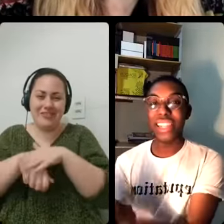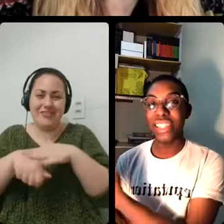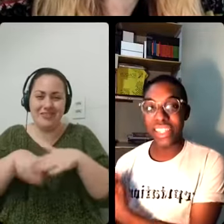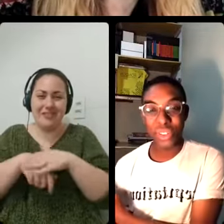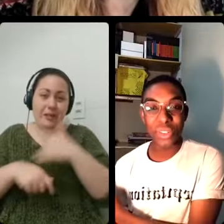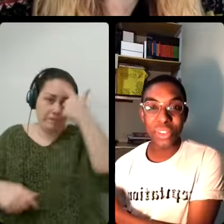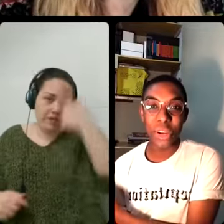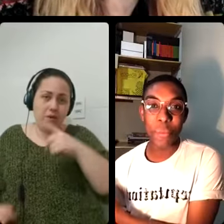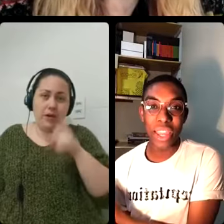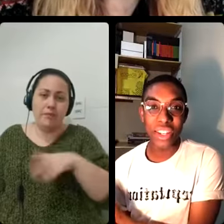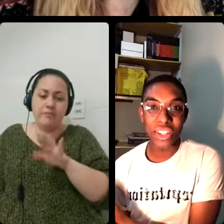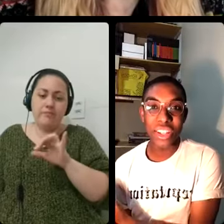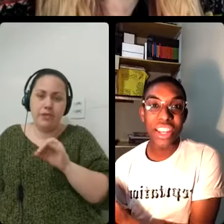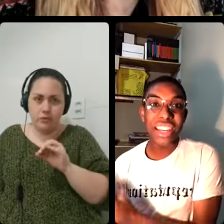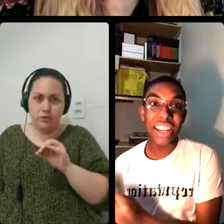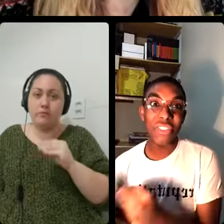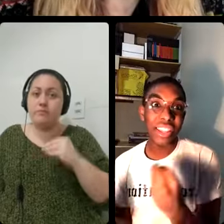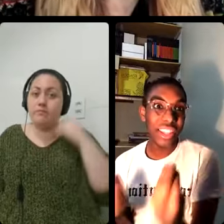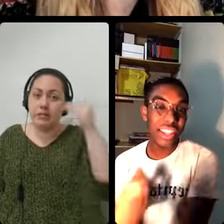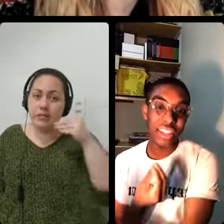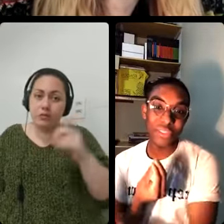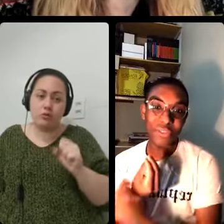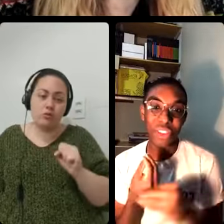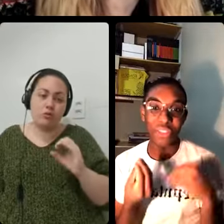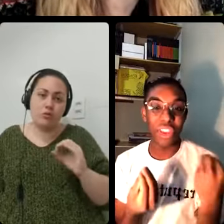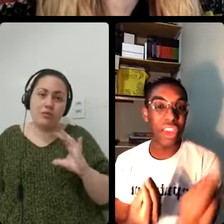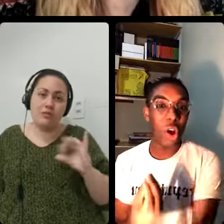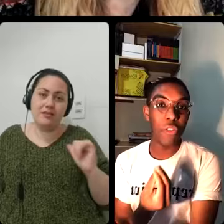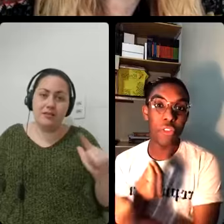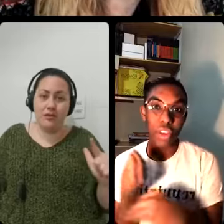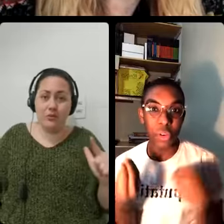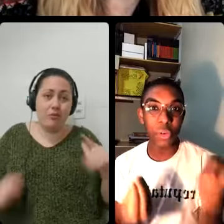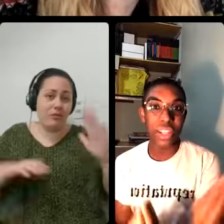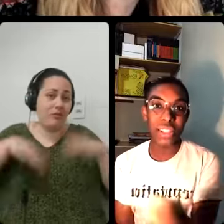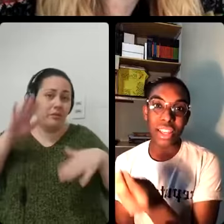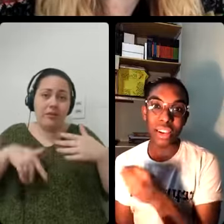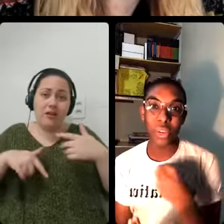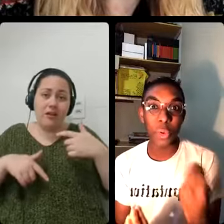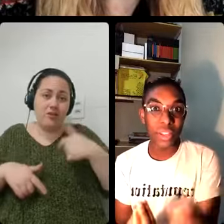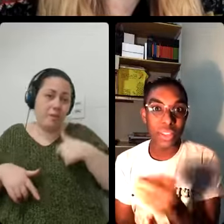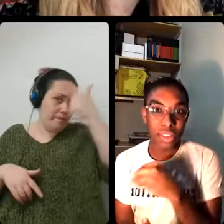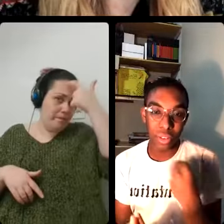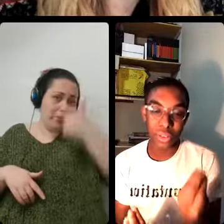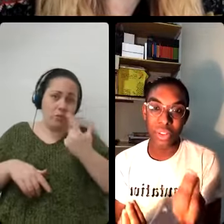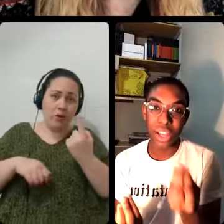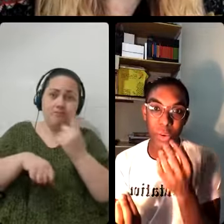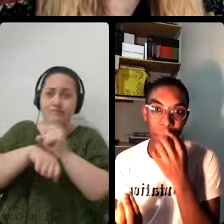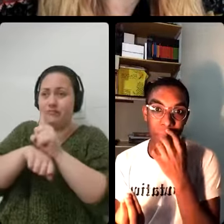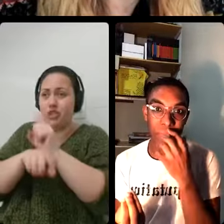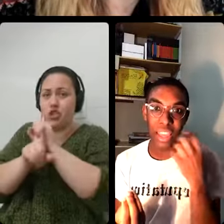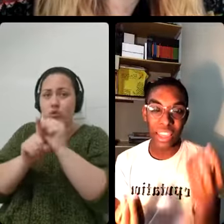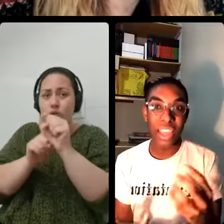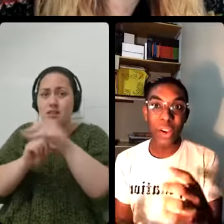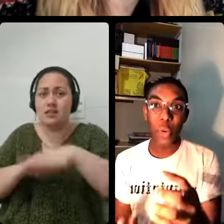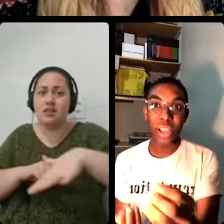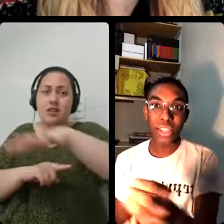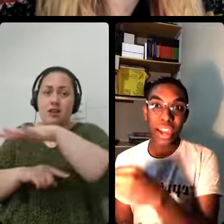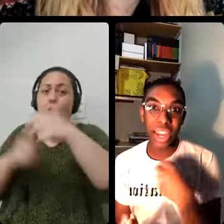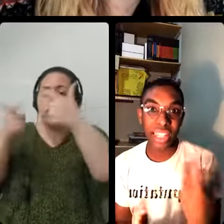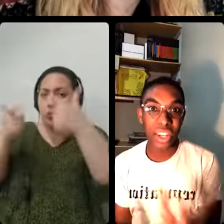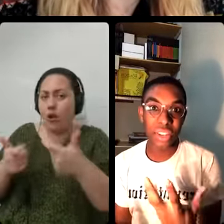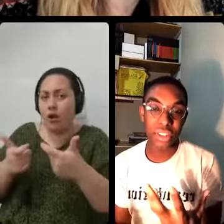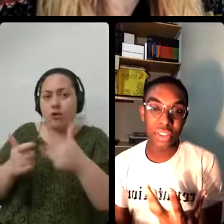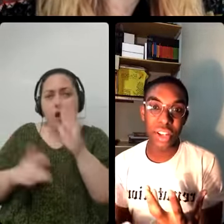que ele está inserido socialmente, ele vai ter que viver e conviver com esse círculo social, né? Com